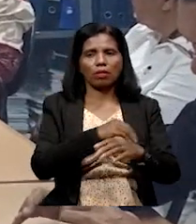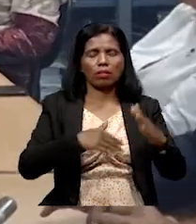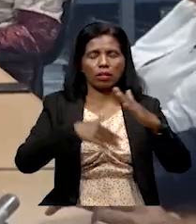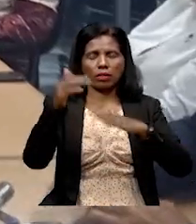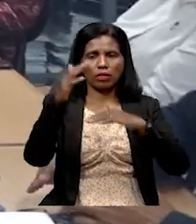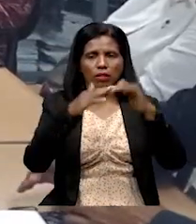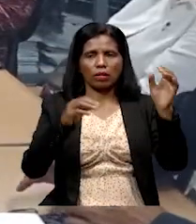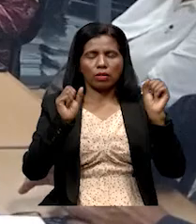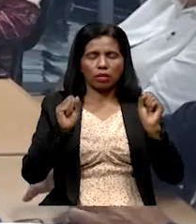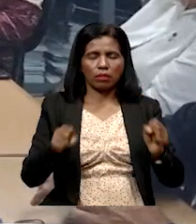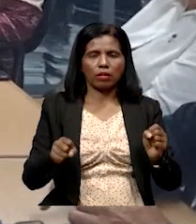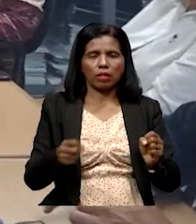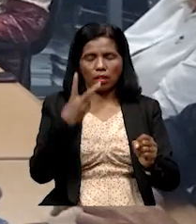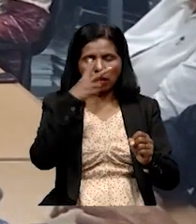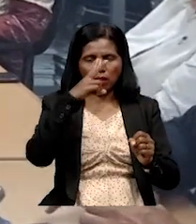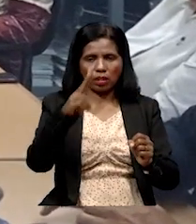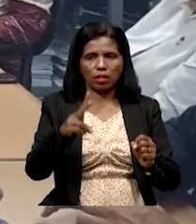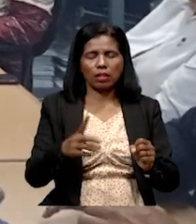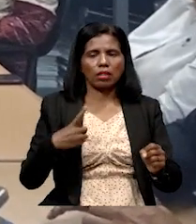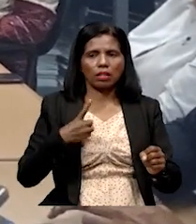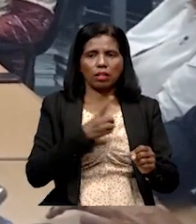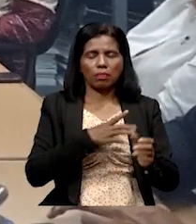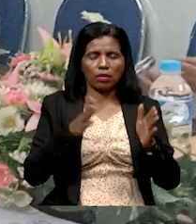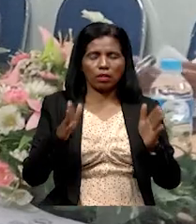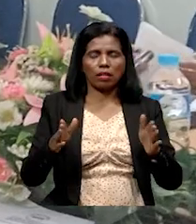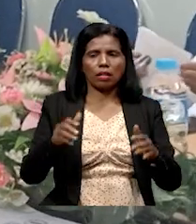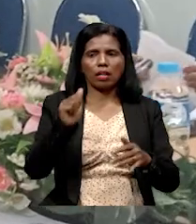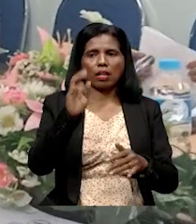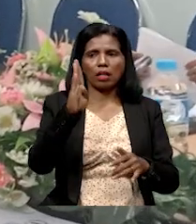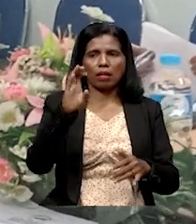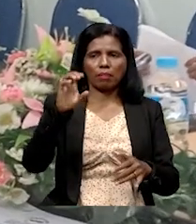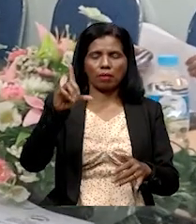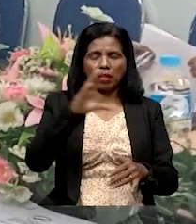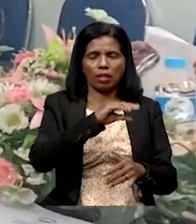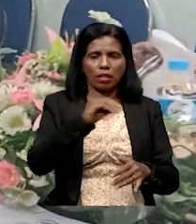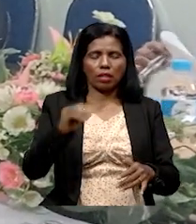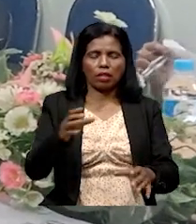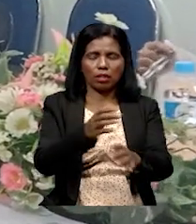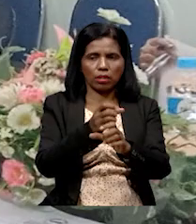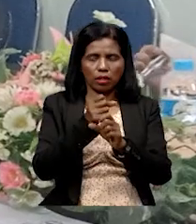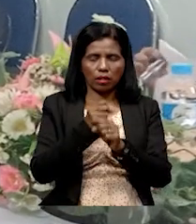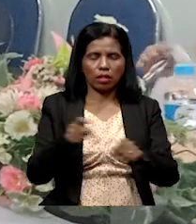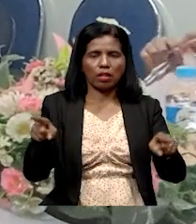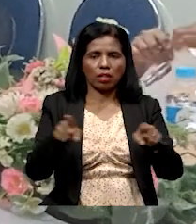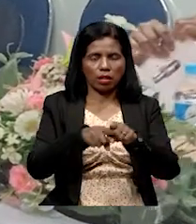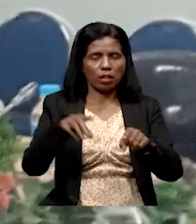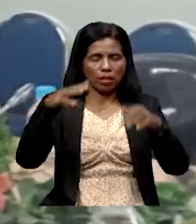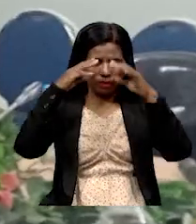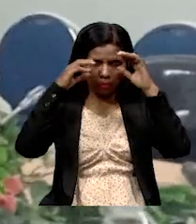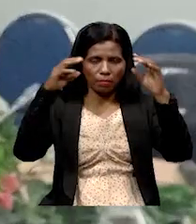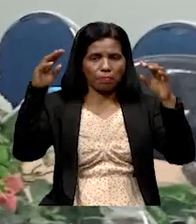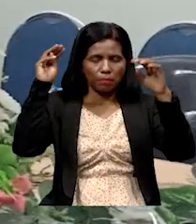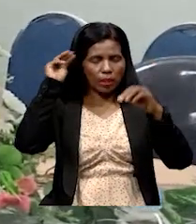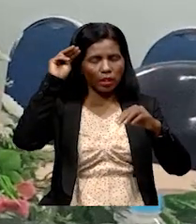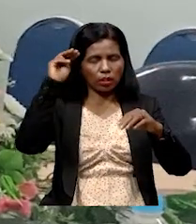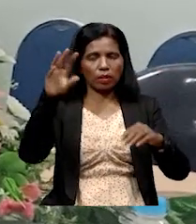infraestrutura. Rodi substitui ex-deputado PLP, Abel Pires. Nebe assume ona cargo no dar ministro obras